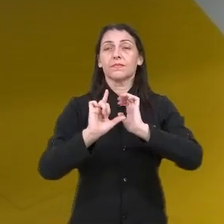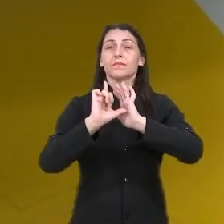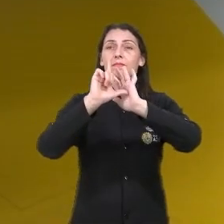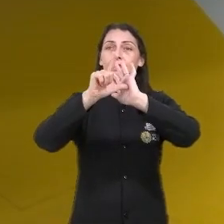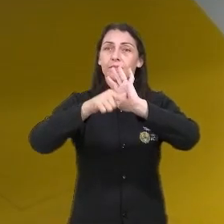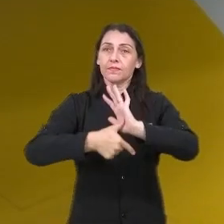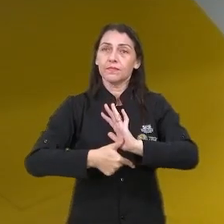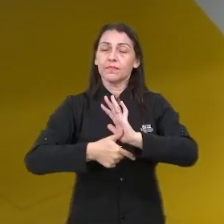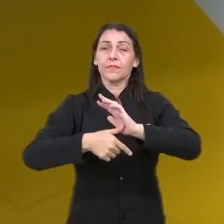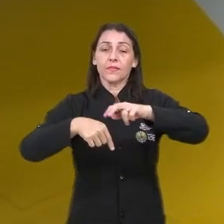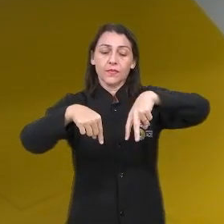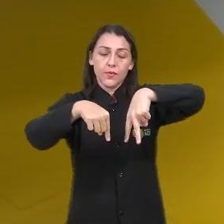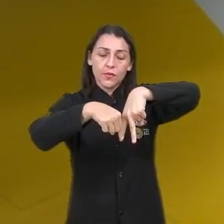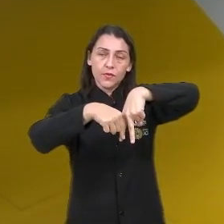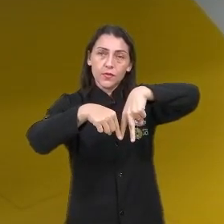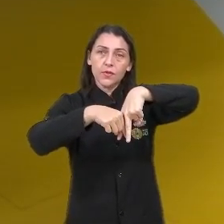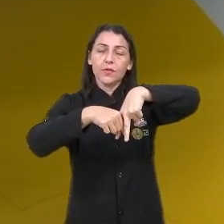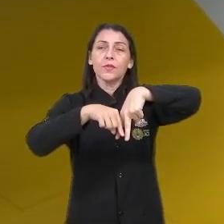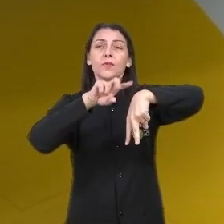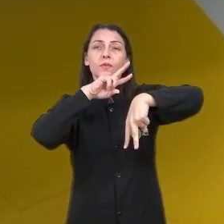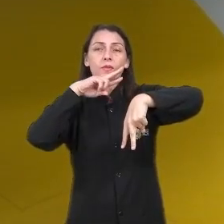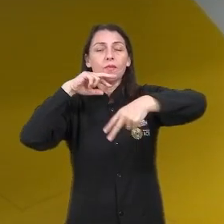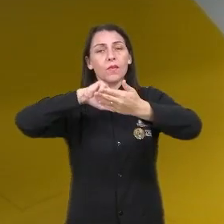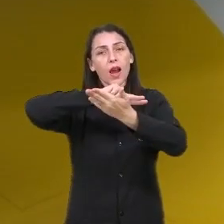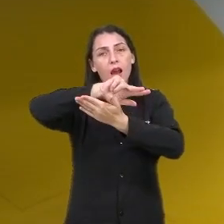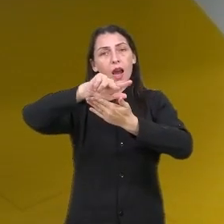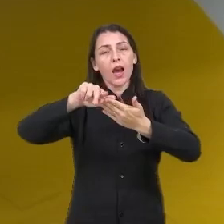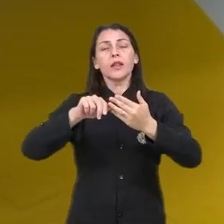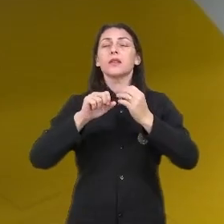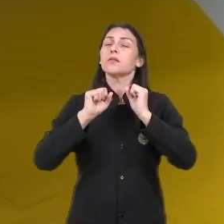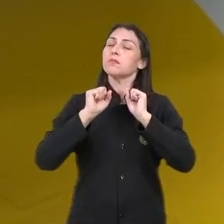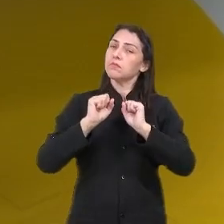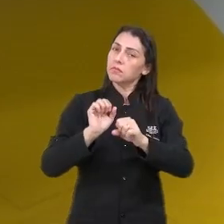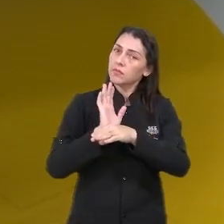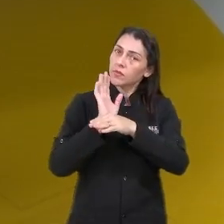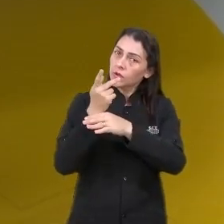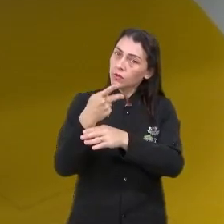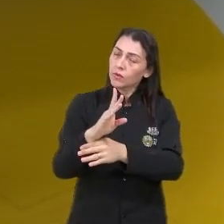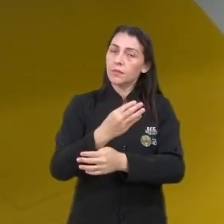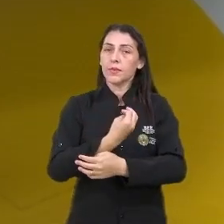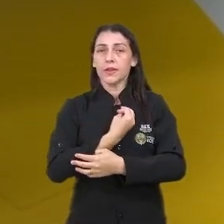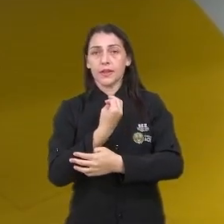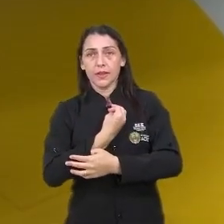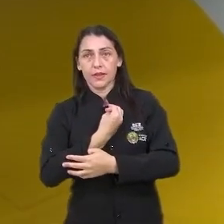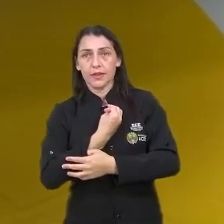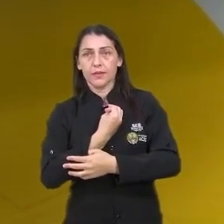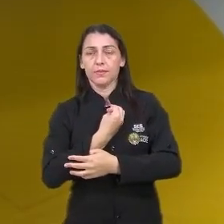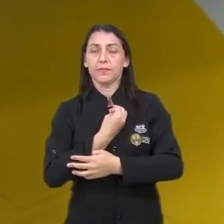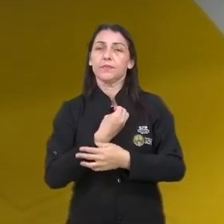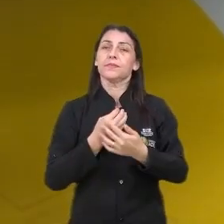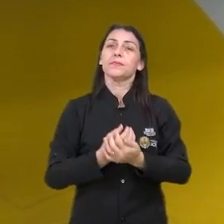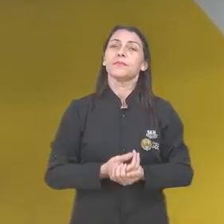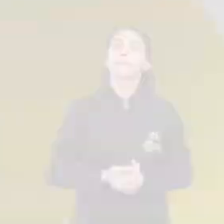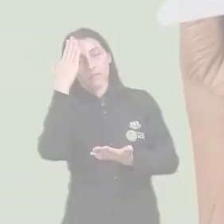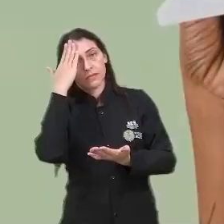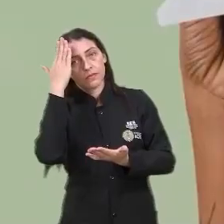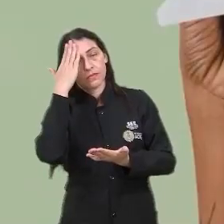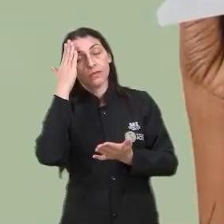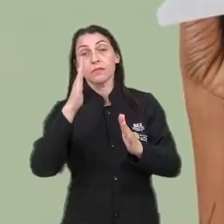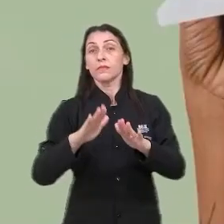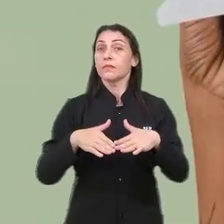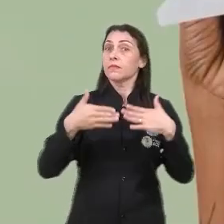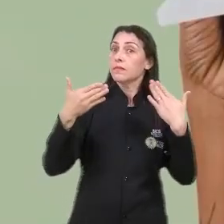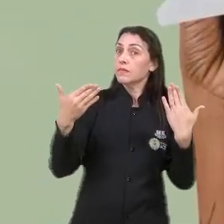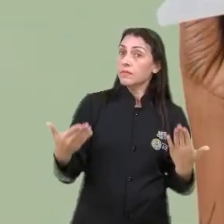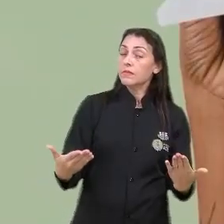depois em roupas e inúmeros outros itens que contam com a sua presença. Agora vamos entender quais